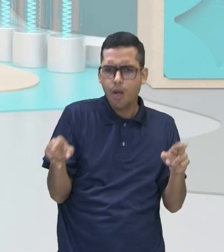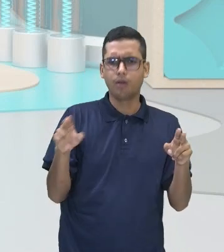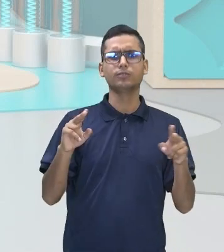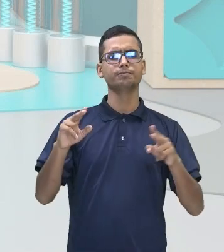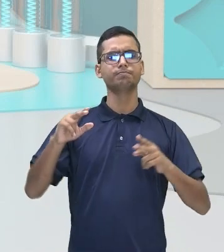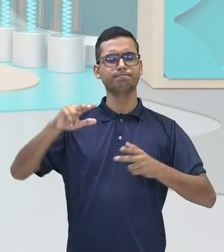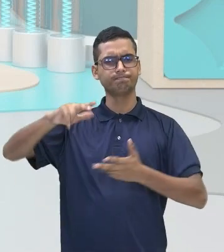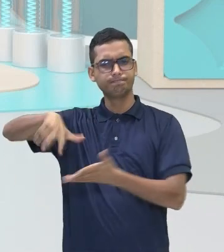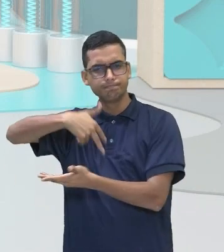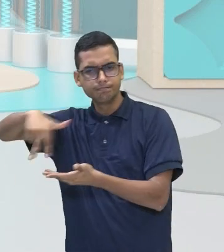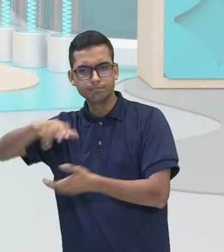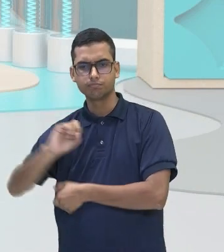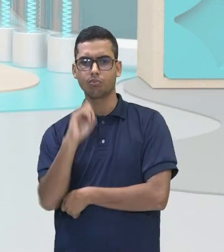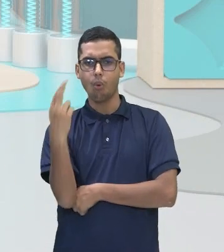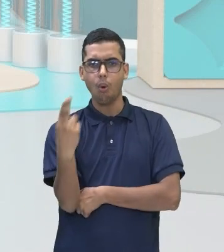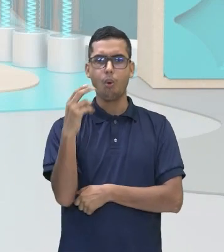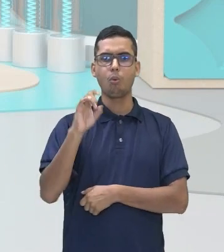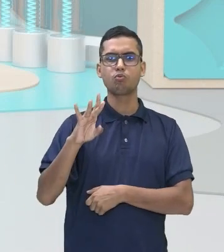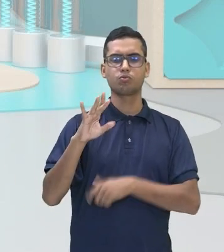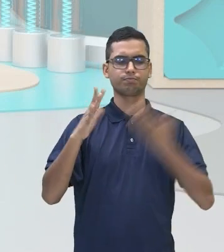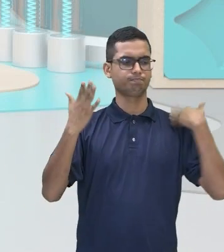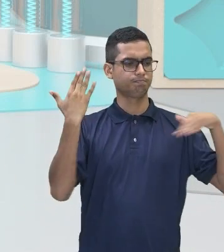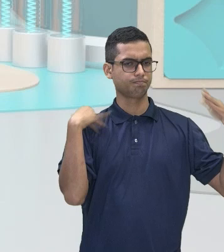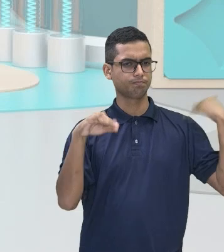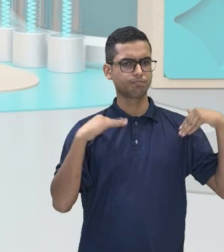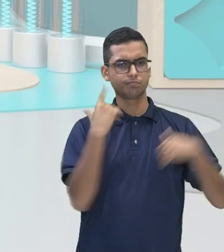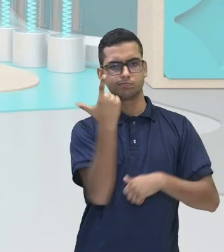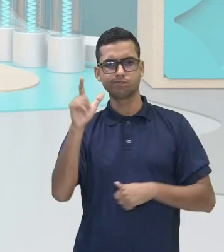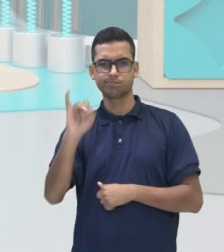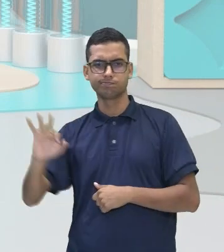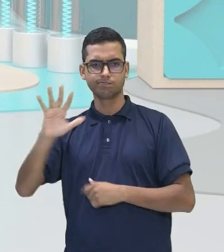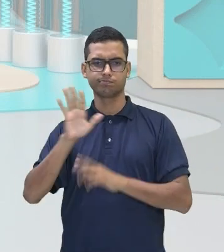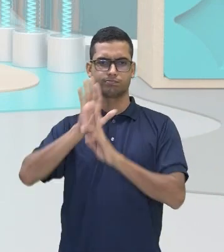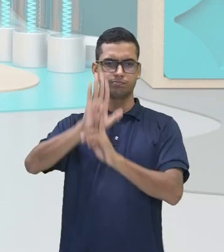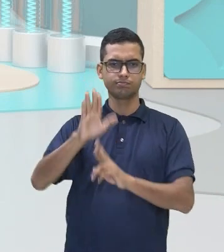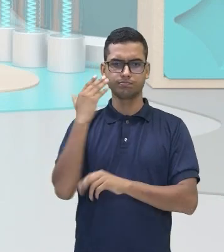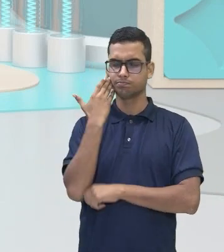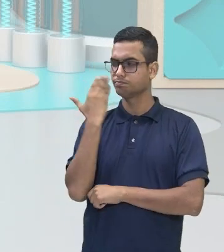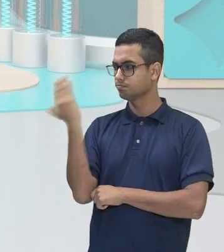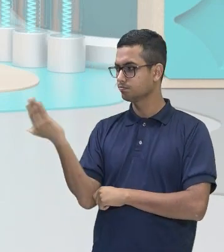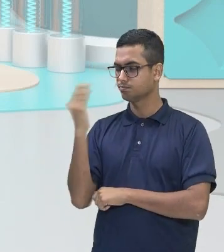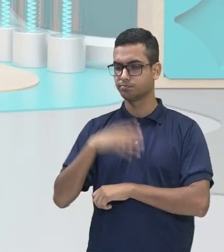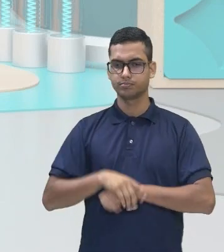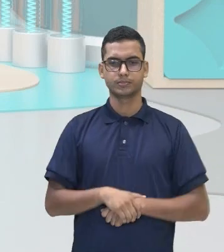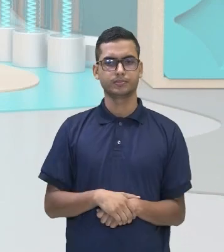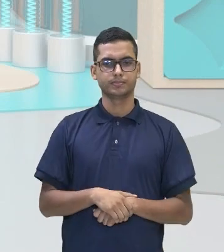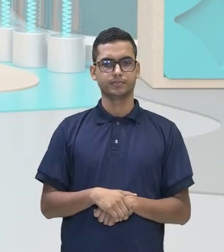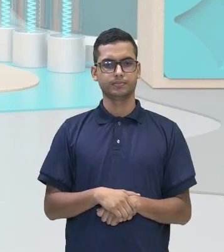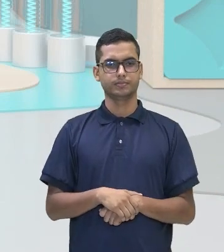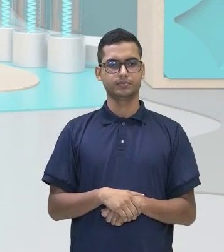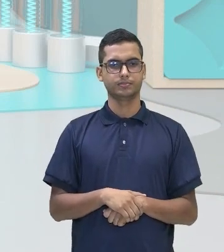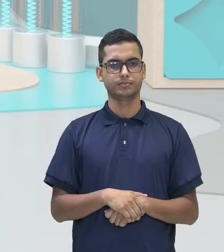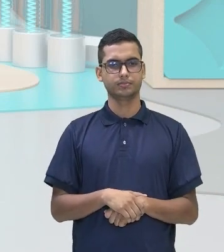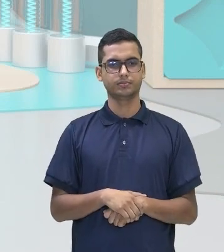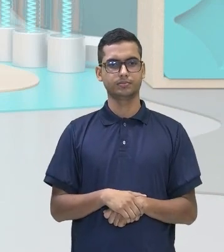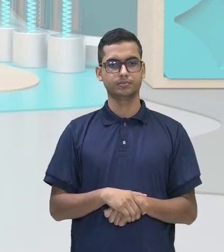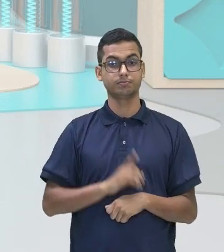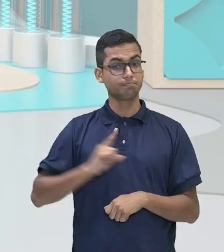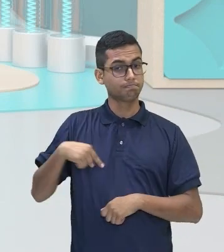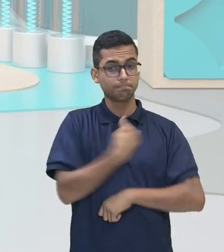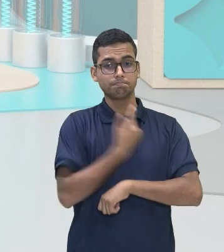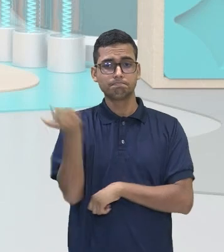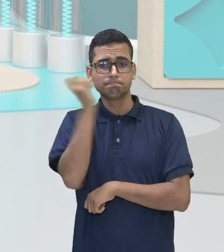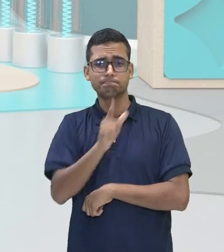estão fazendo, ou se estão somente passeando, como a outra imagem representa ali. Embora nós possamos ter